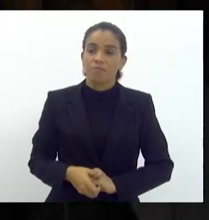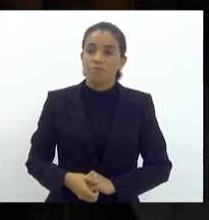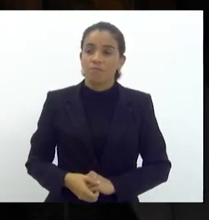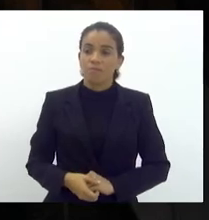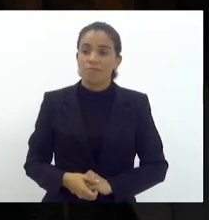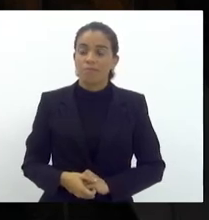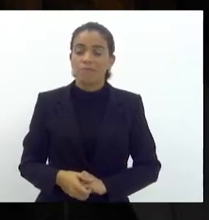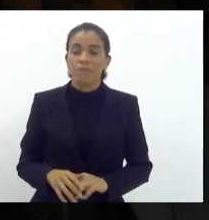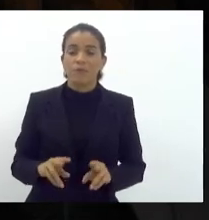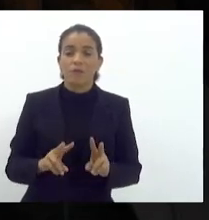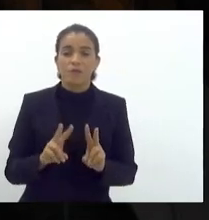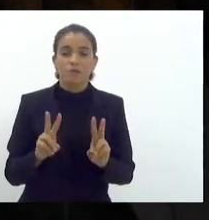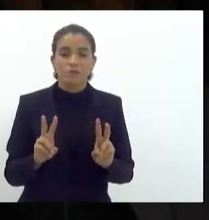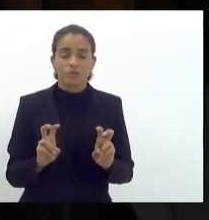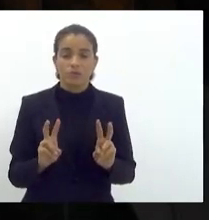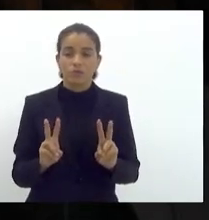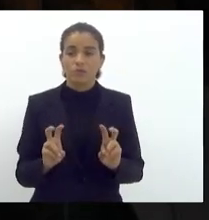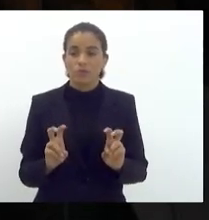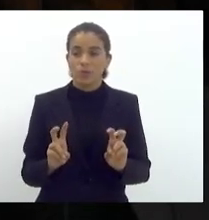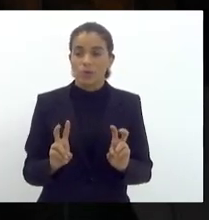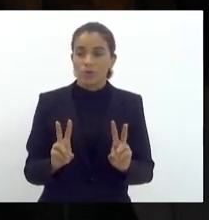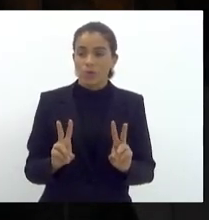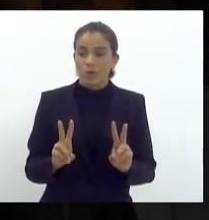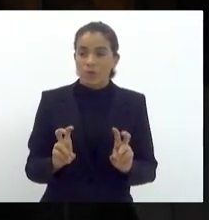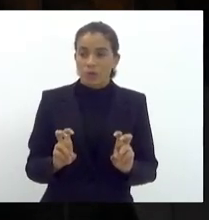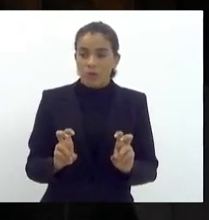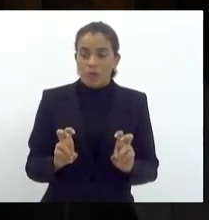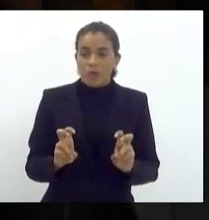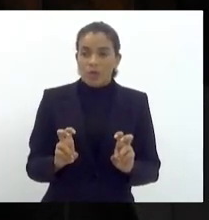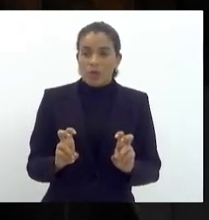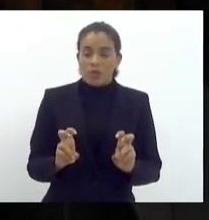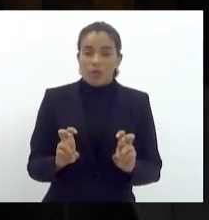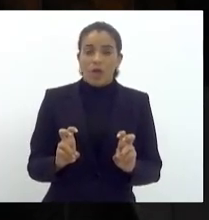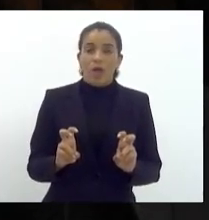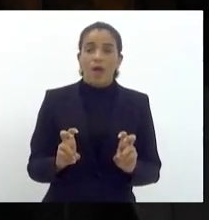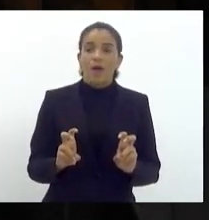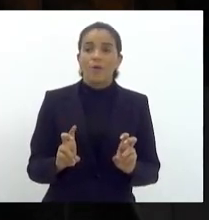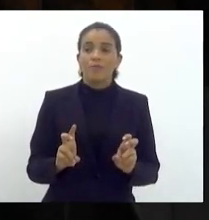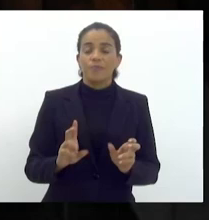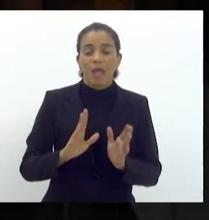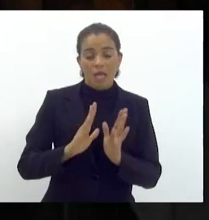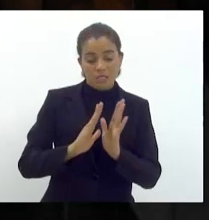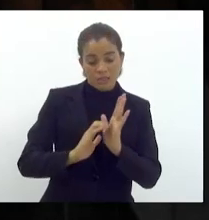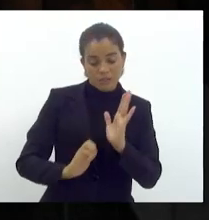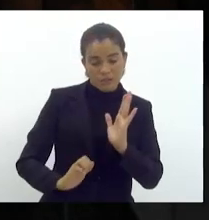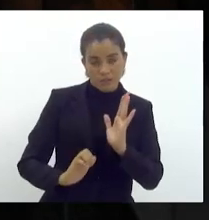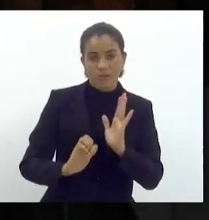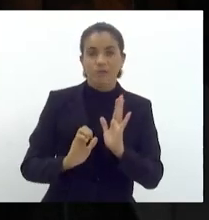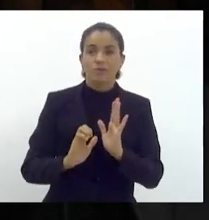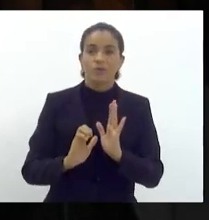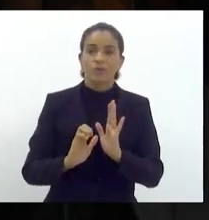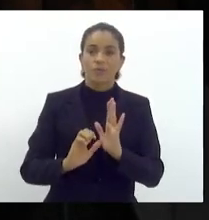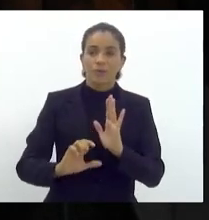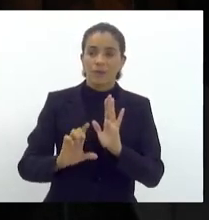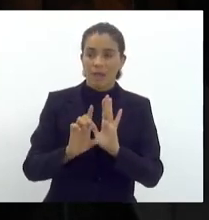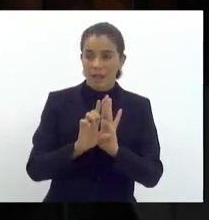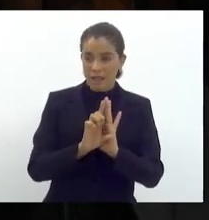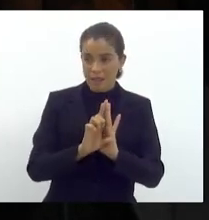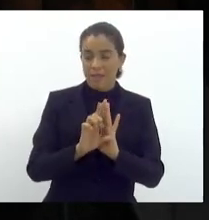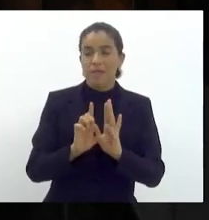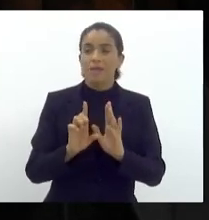em relação aos exclusões dos efeitos do aludido da Lei